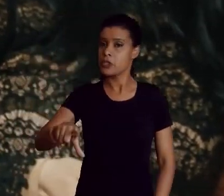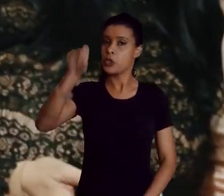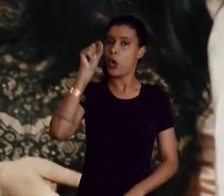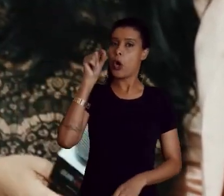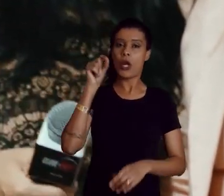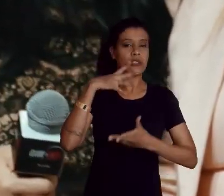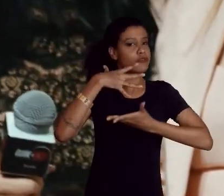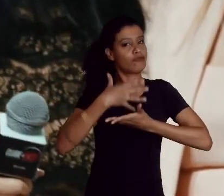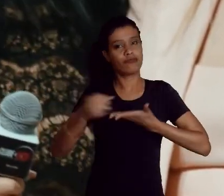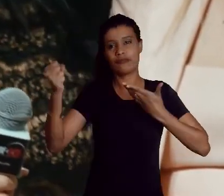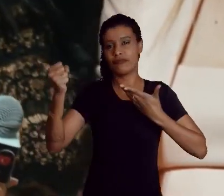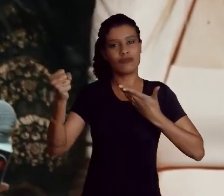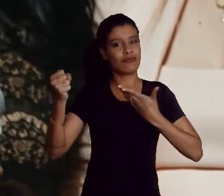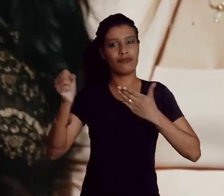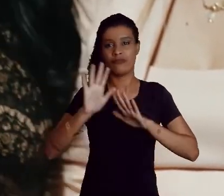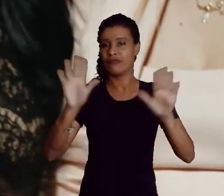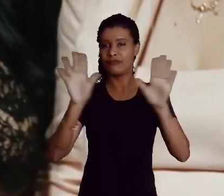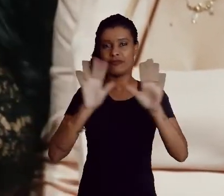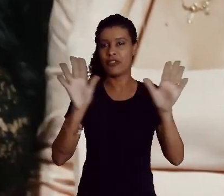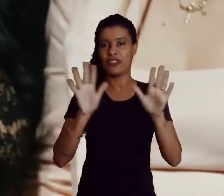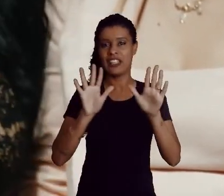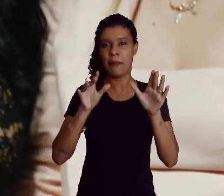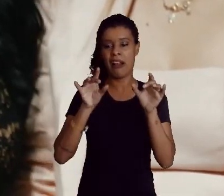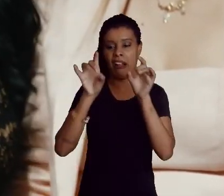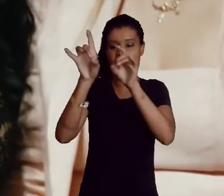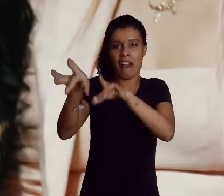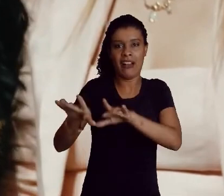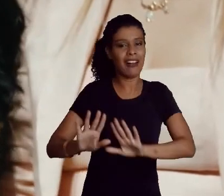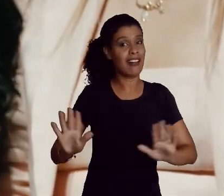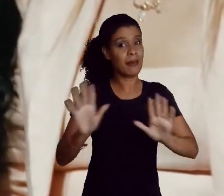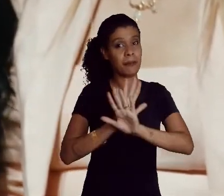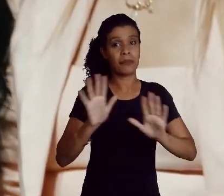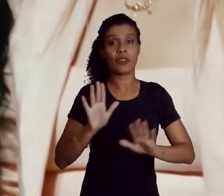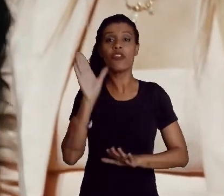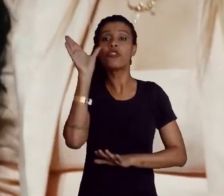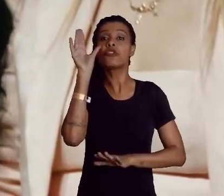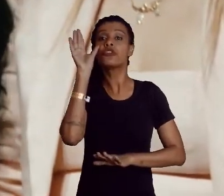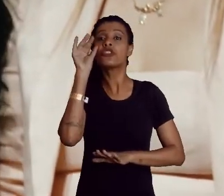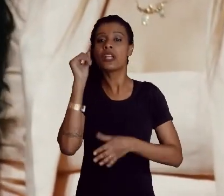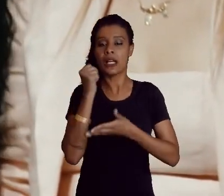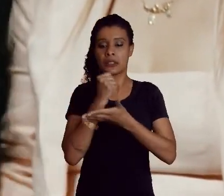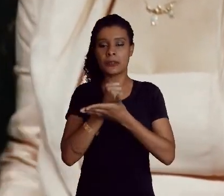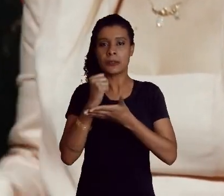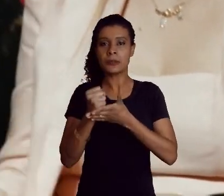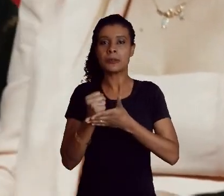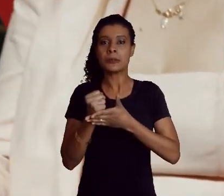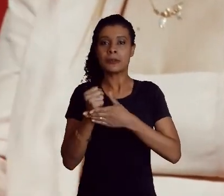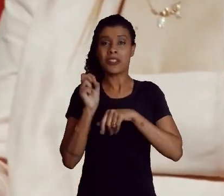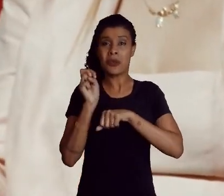como devolver mais. Não aceita devolução. É como se fosse um funcionário que, se você contratar errado, você não tem como mandar embora. Você vai